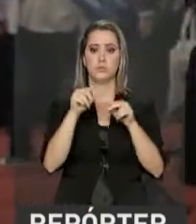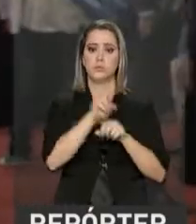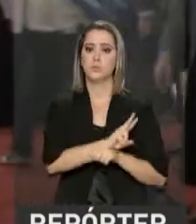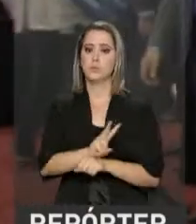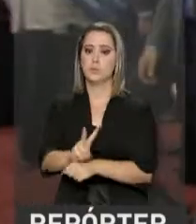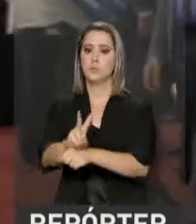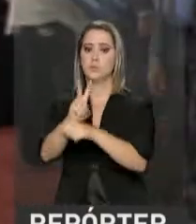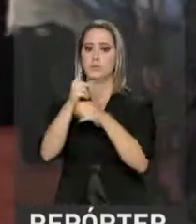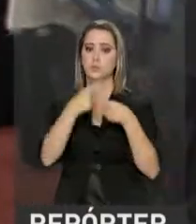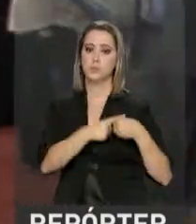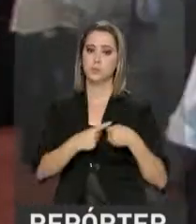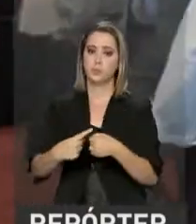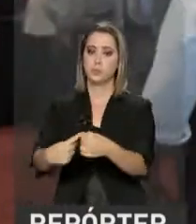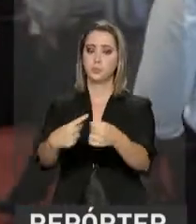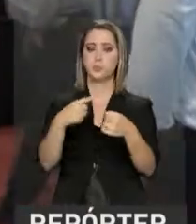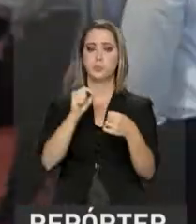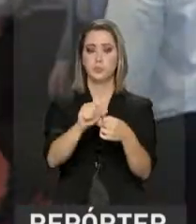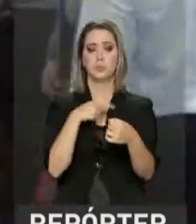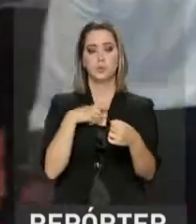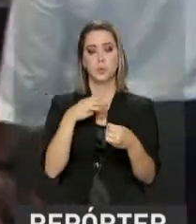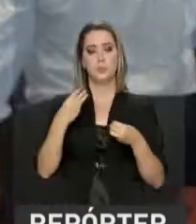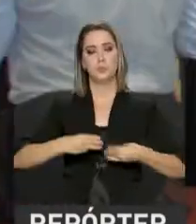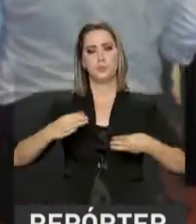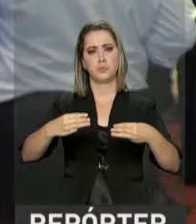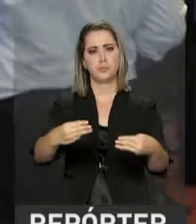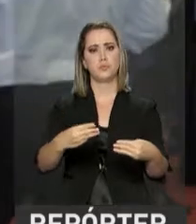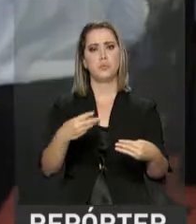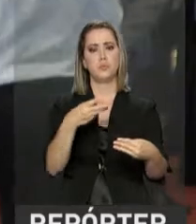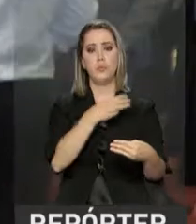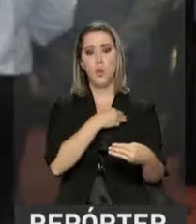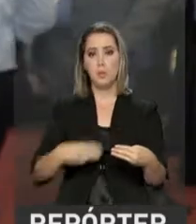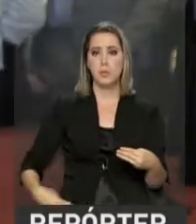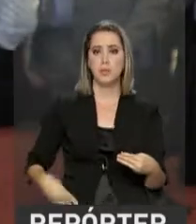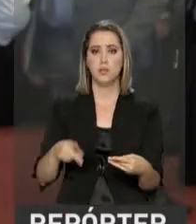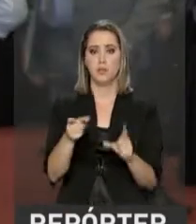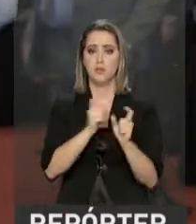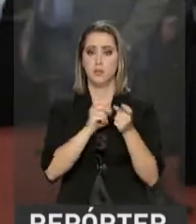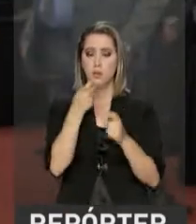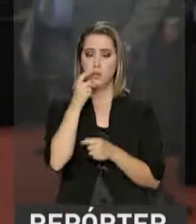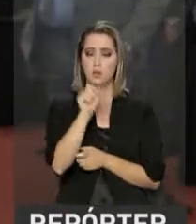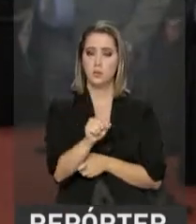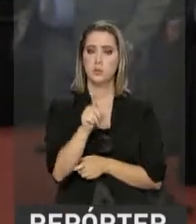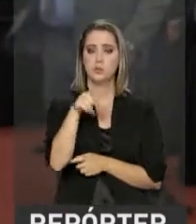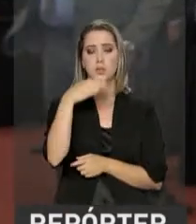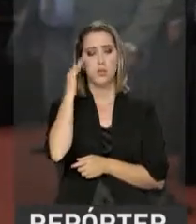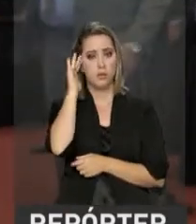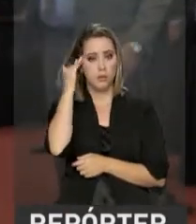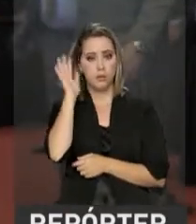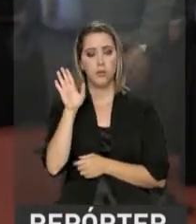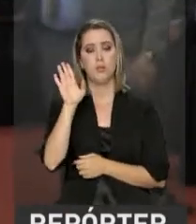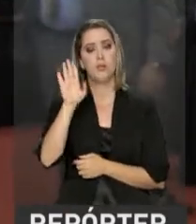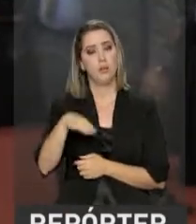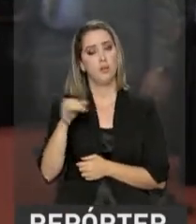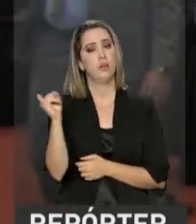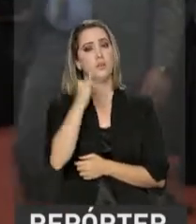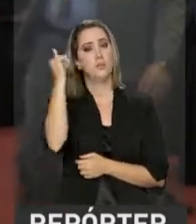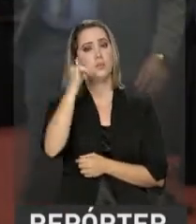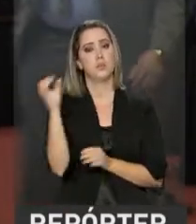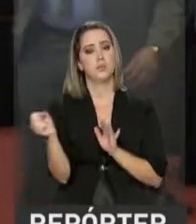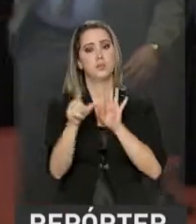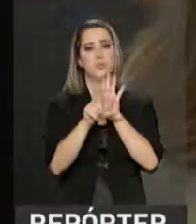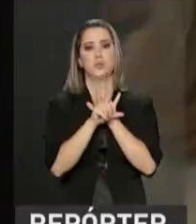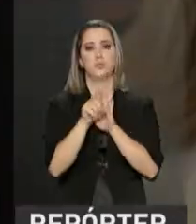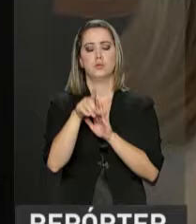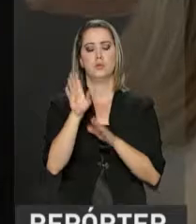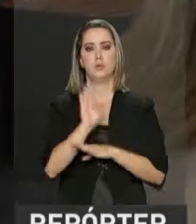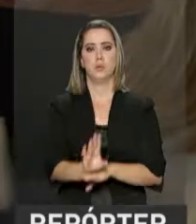dos municípios. O ministro da Fazenda, Henrique Meirelles, afirmou que os prefeitos entendem a importância da reforma e apoiam a mudança na